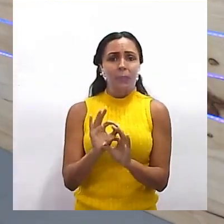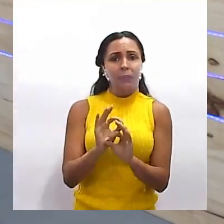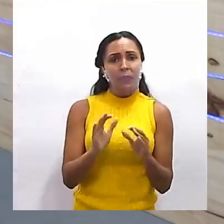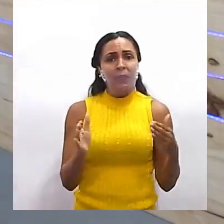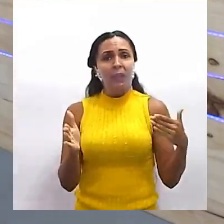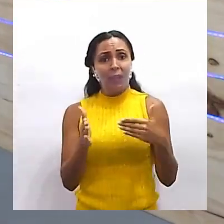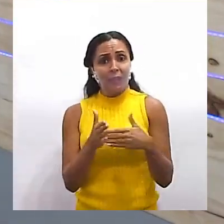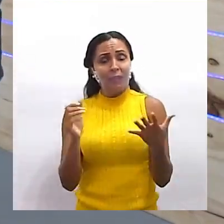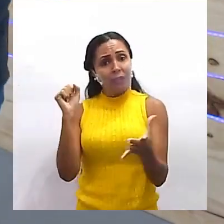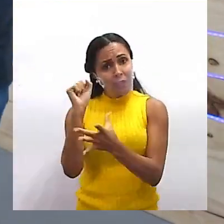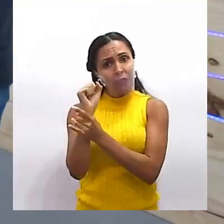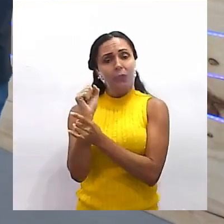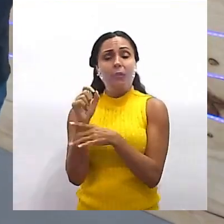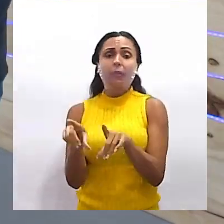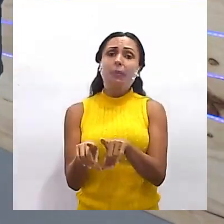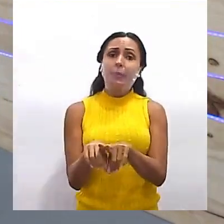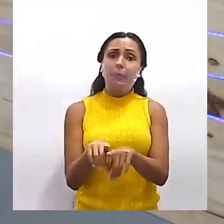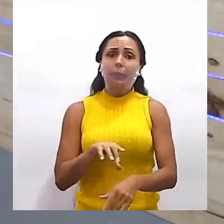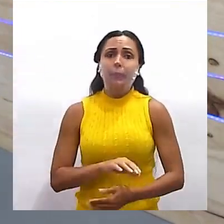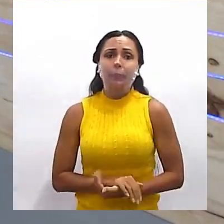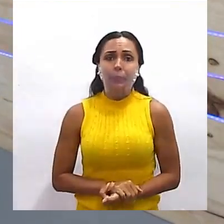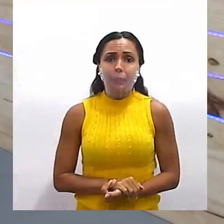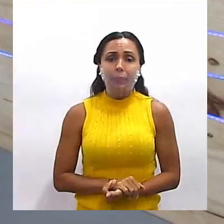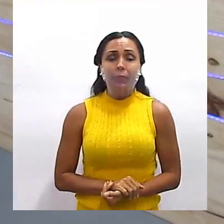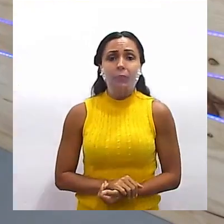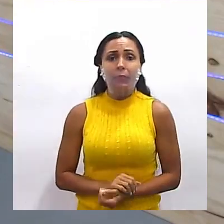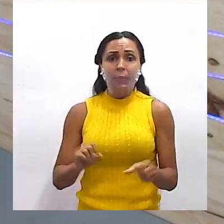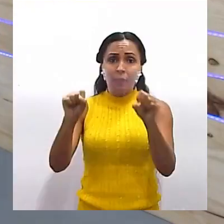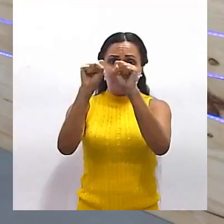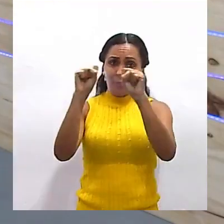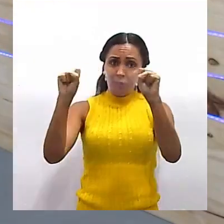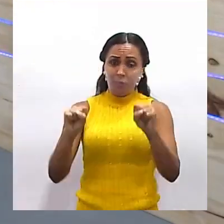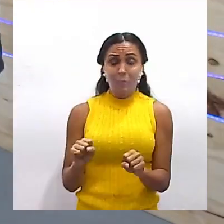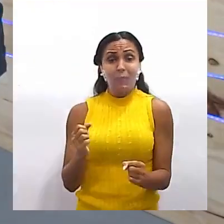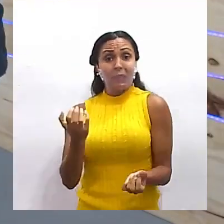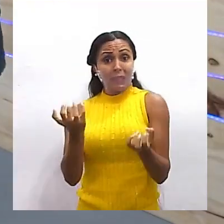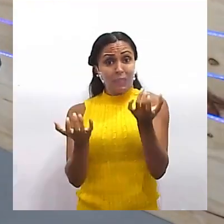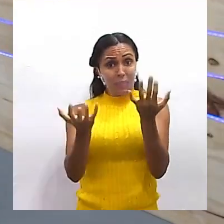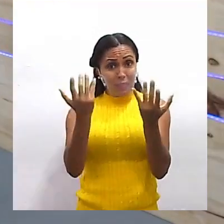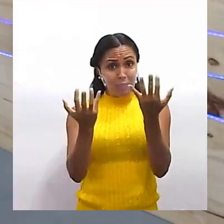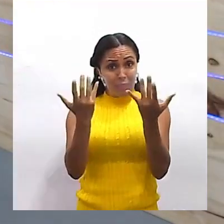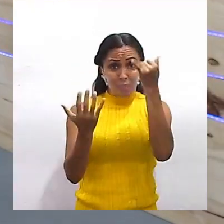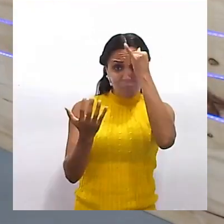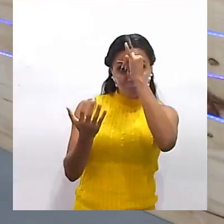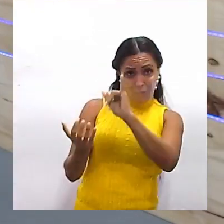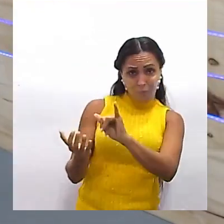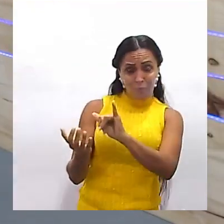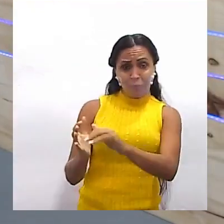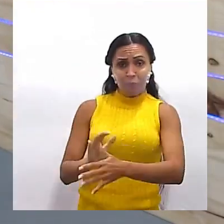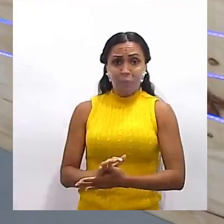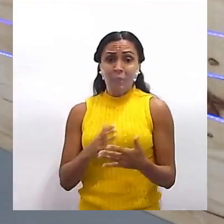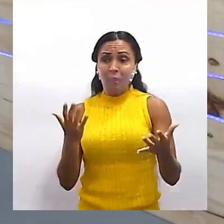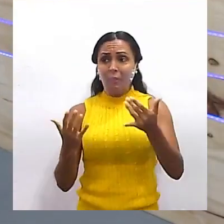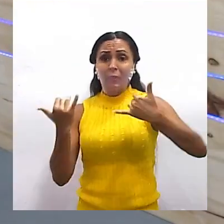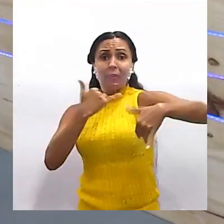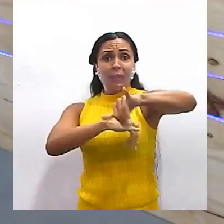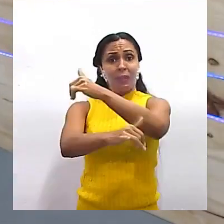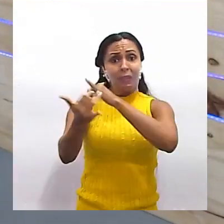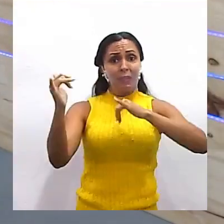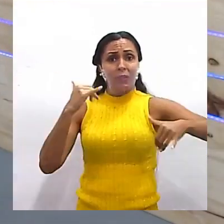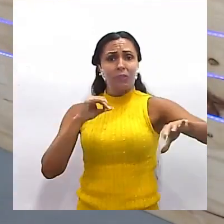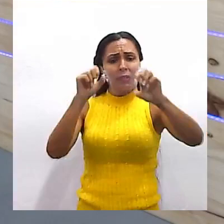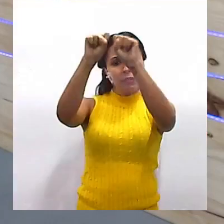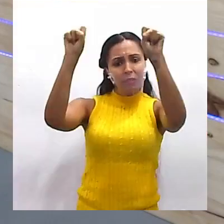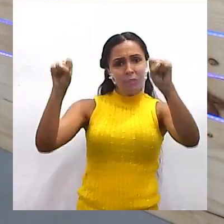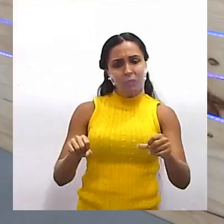da segurança. Sistema de combate a incêndio, questão de energia, de sistema interno e de TV,